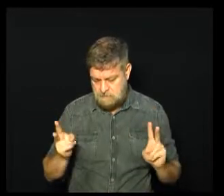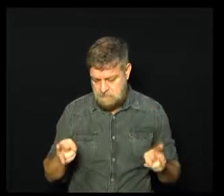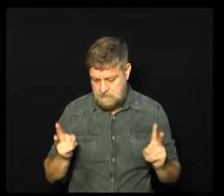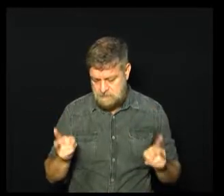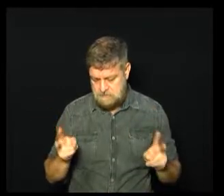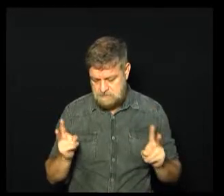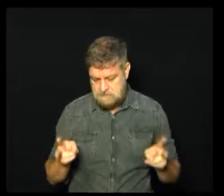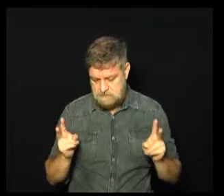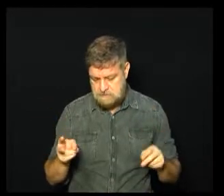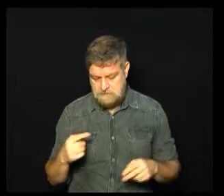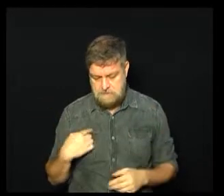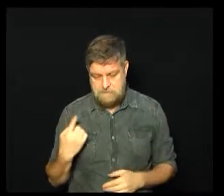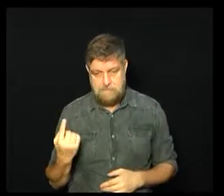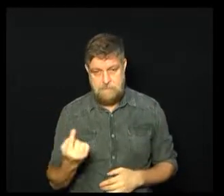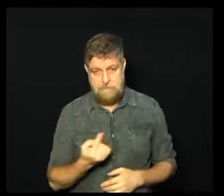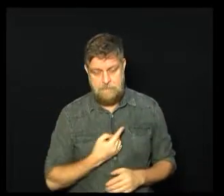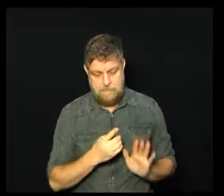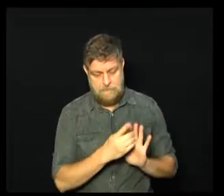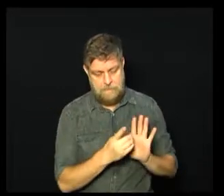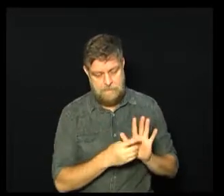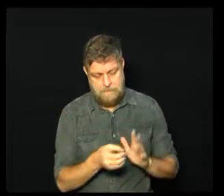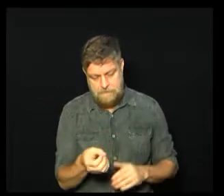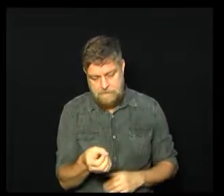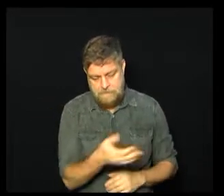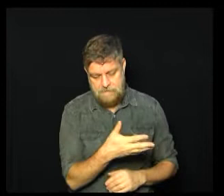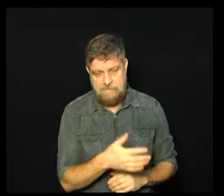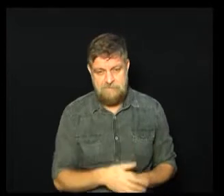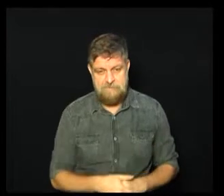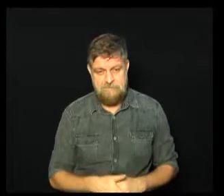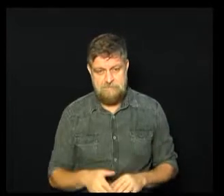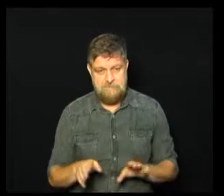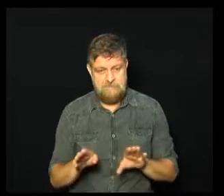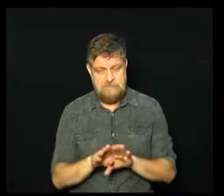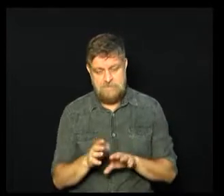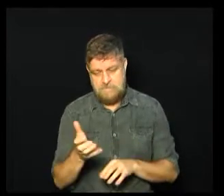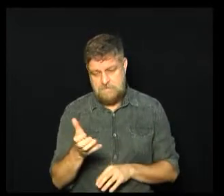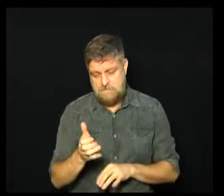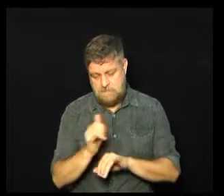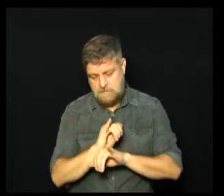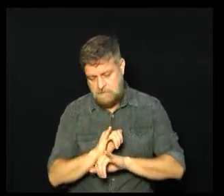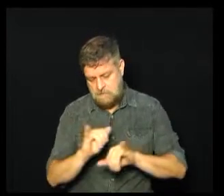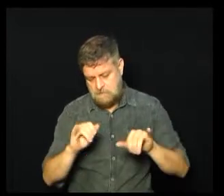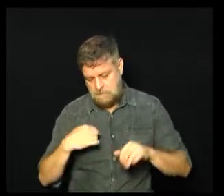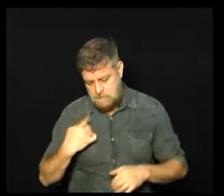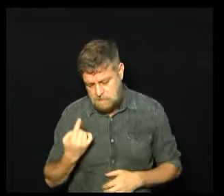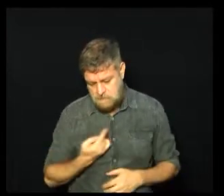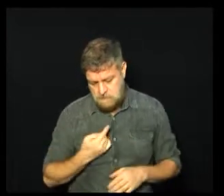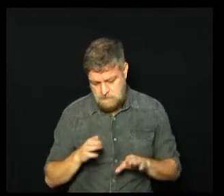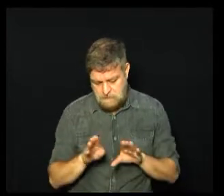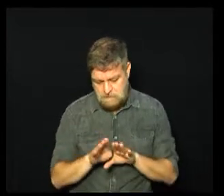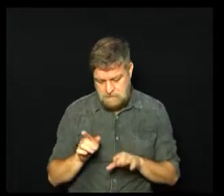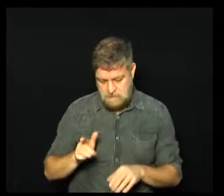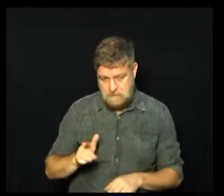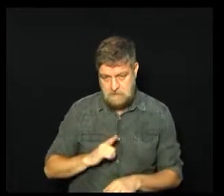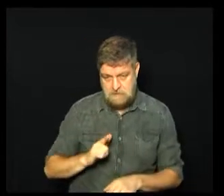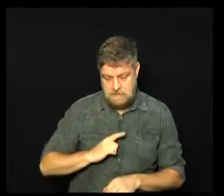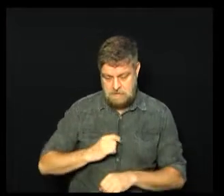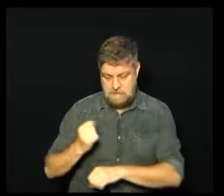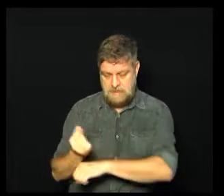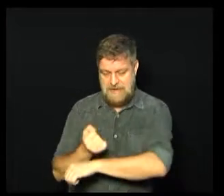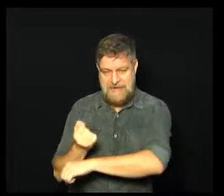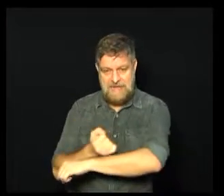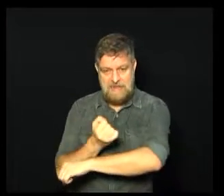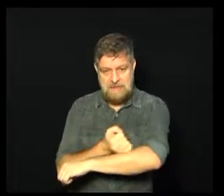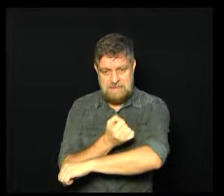no novo decreto. Sobretudo, vale destacar que nós trazemos também, além da figura da calçada, a